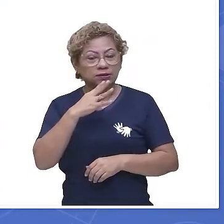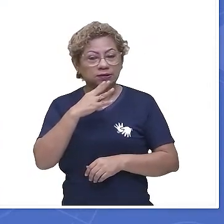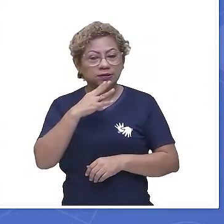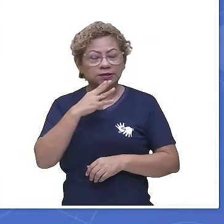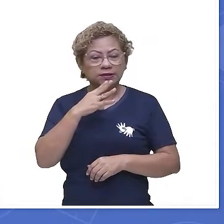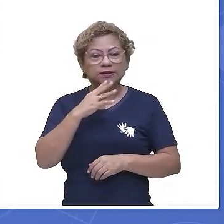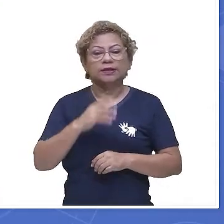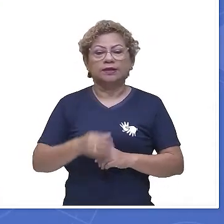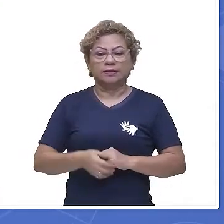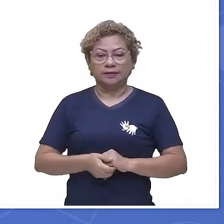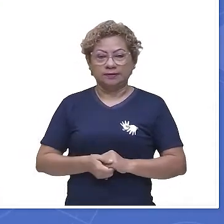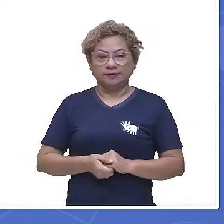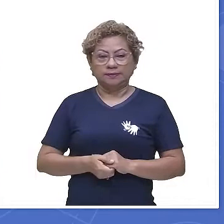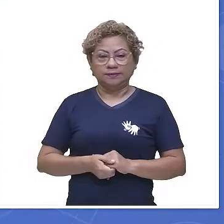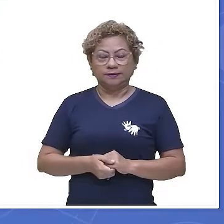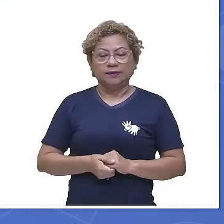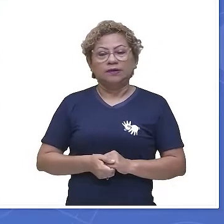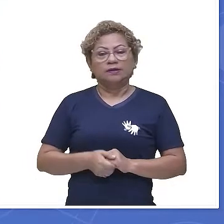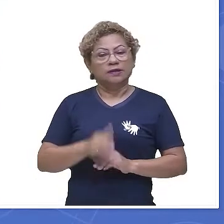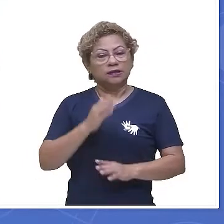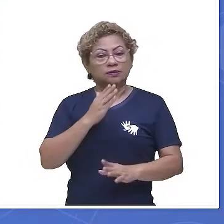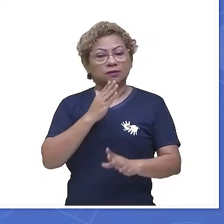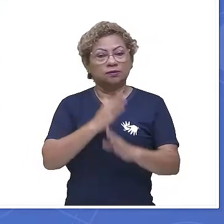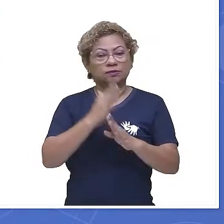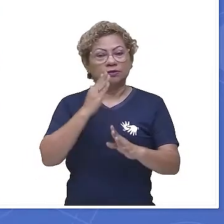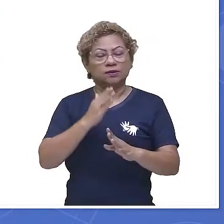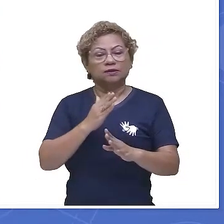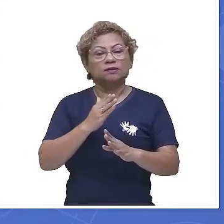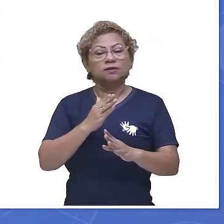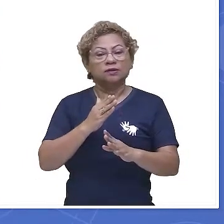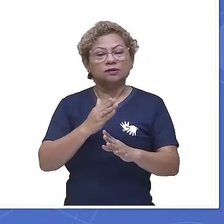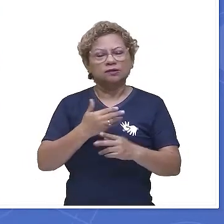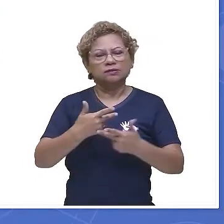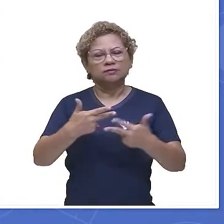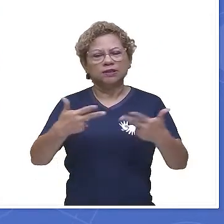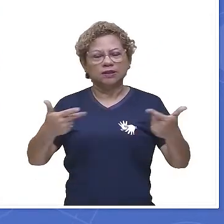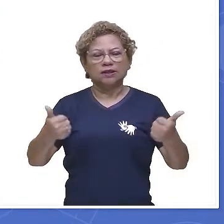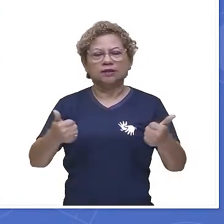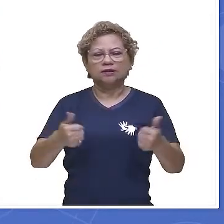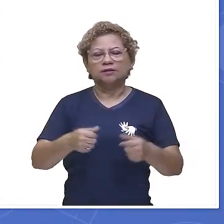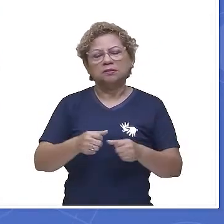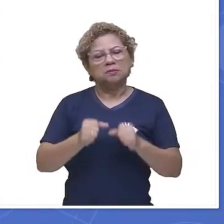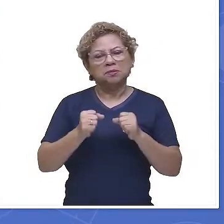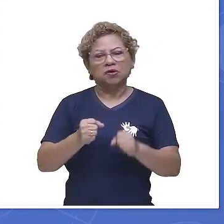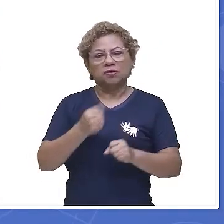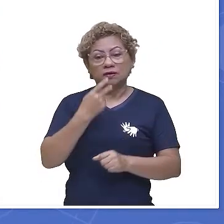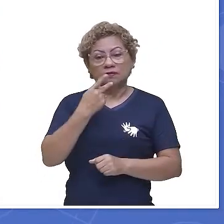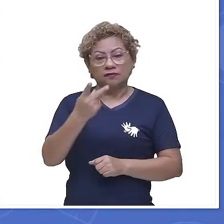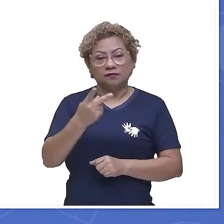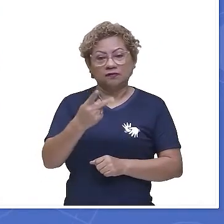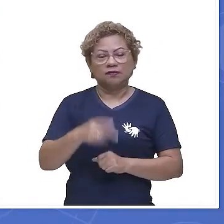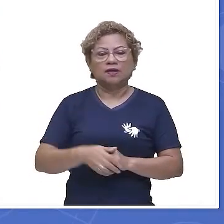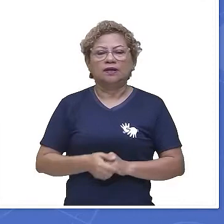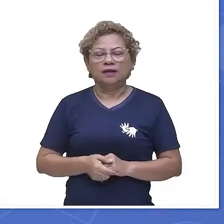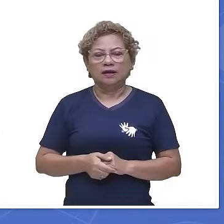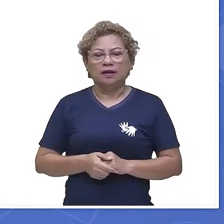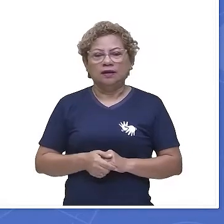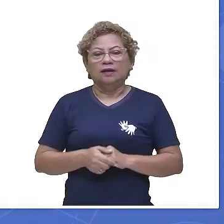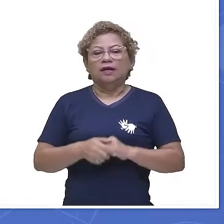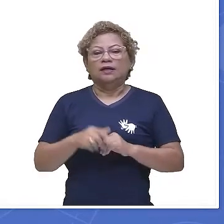estão fundamentados nas grandes descobertas de inúmeros estudiosos. Podemos destacar a descoberta da